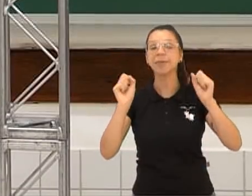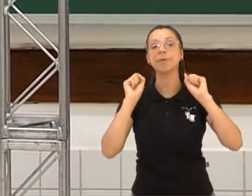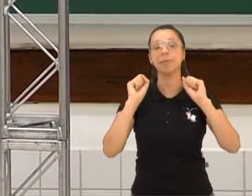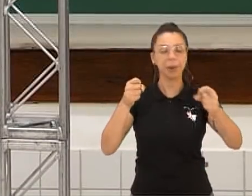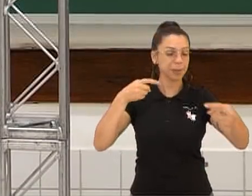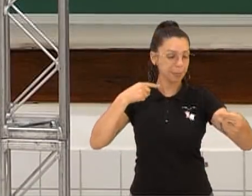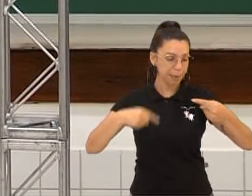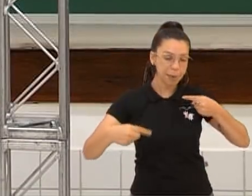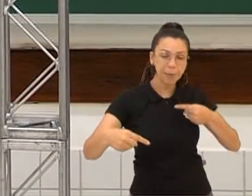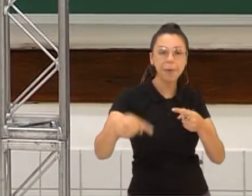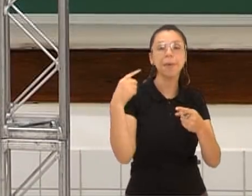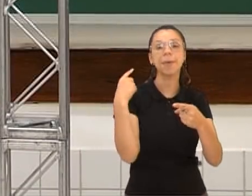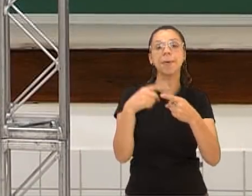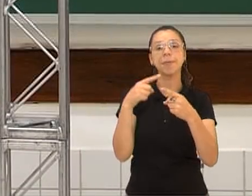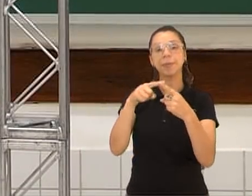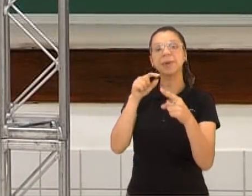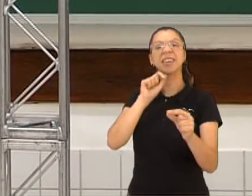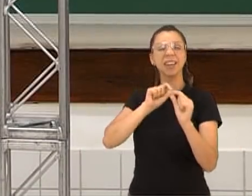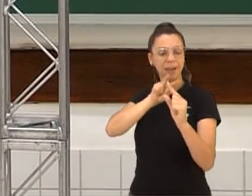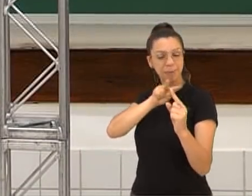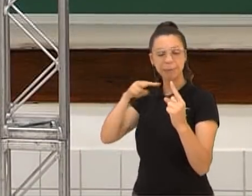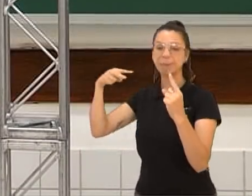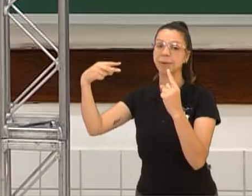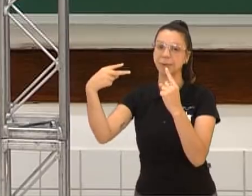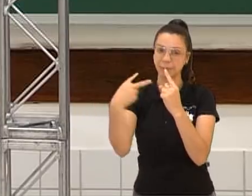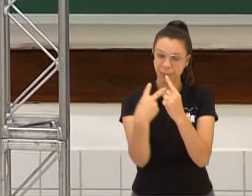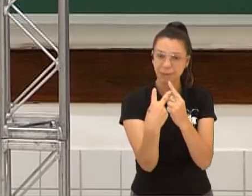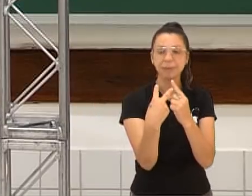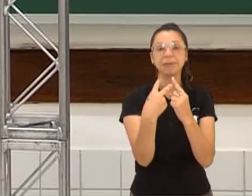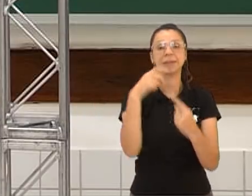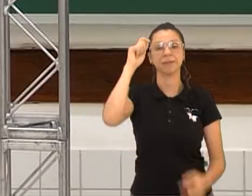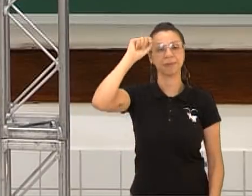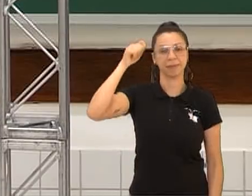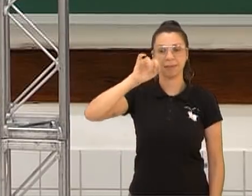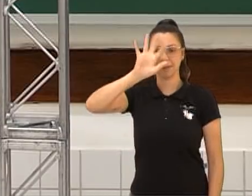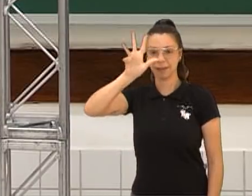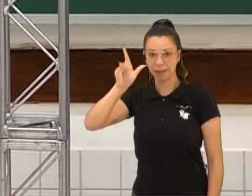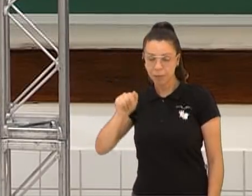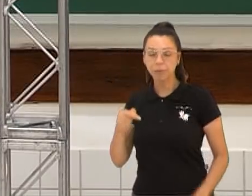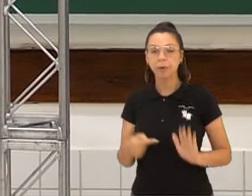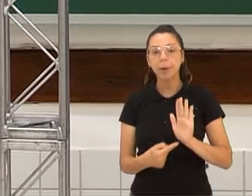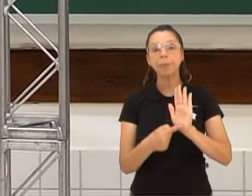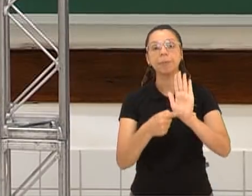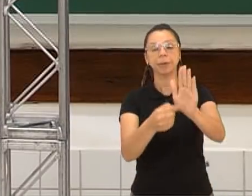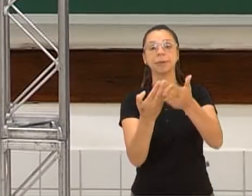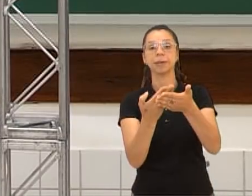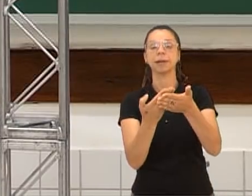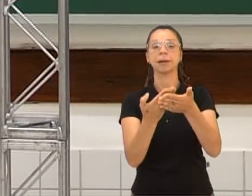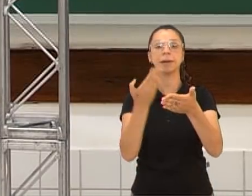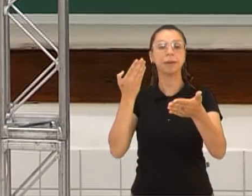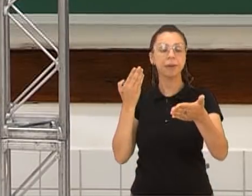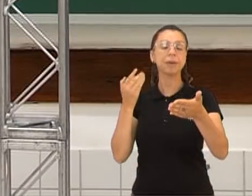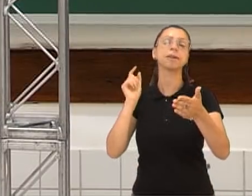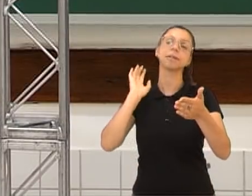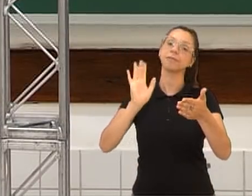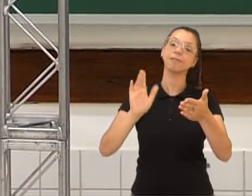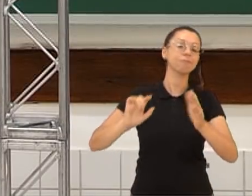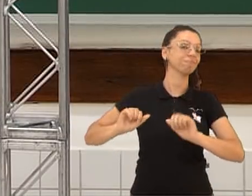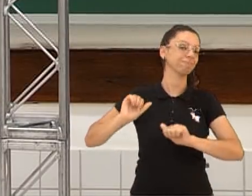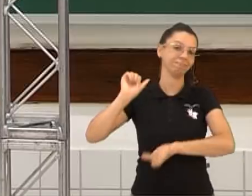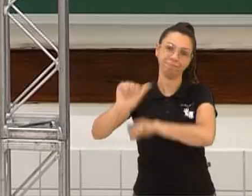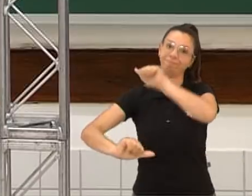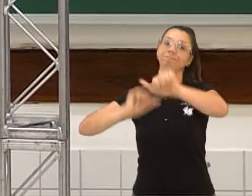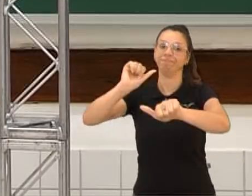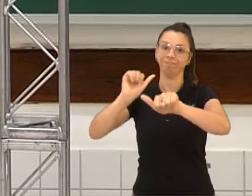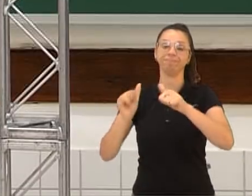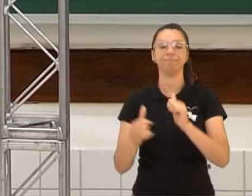aquele estereótipo, aquela visão da África que nos foi apresentada durante muito tempo, ela já não é mais a